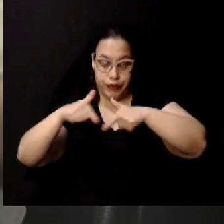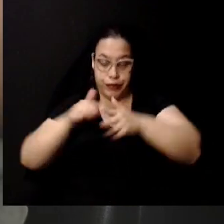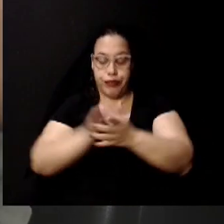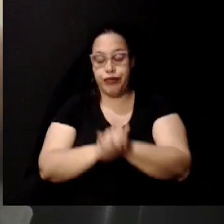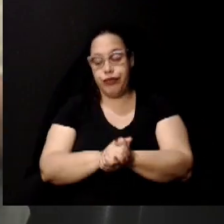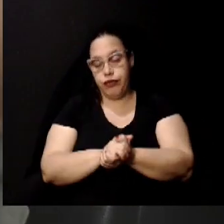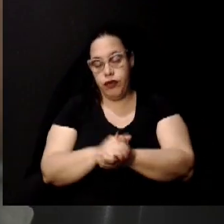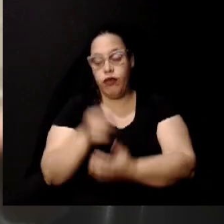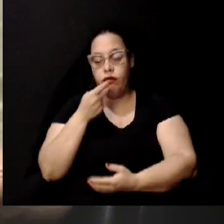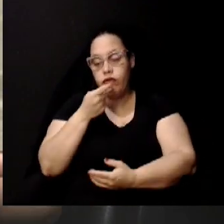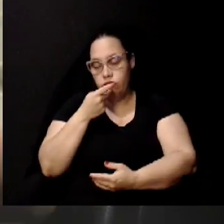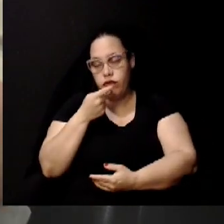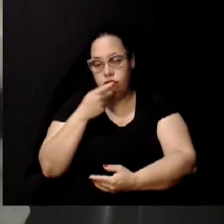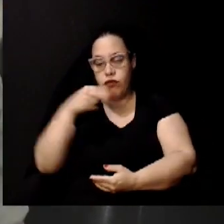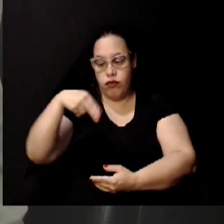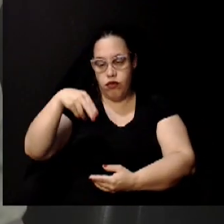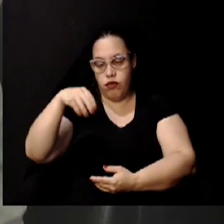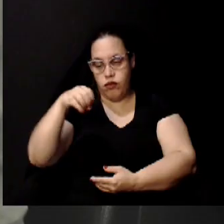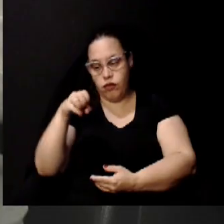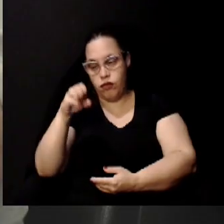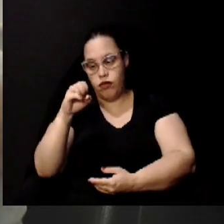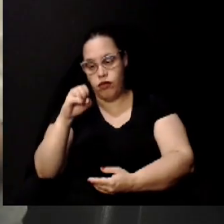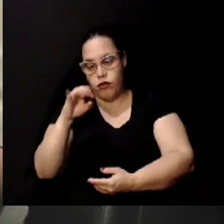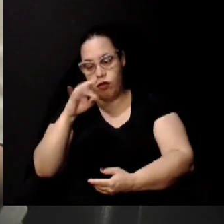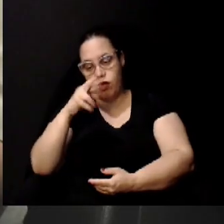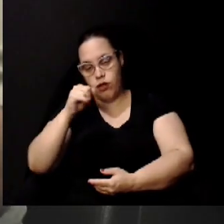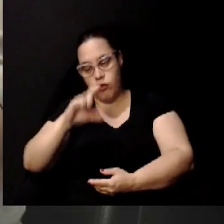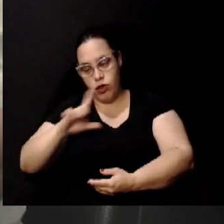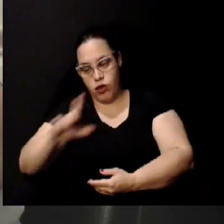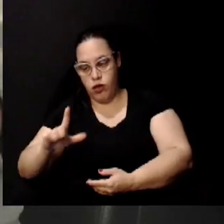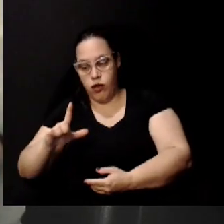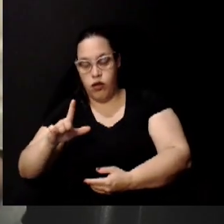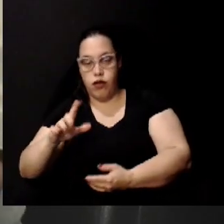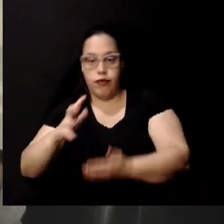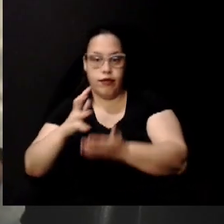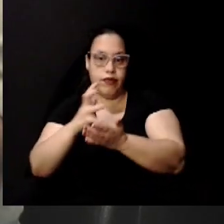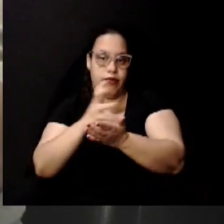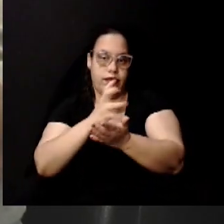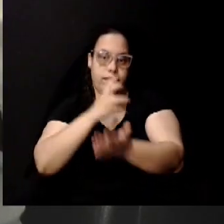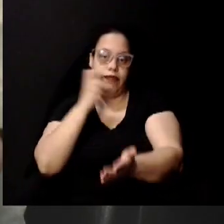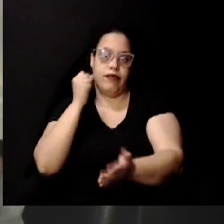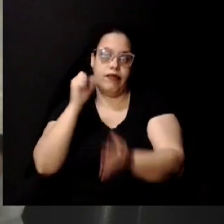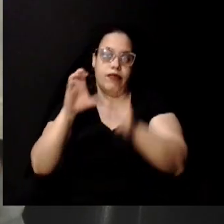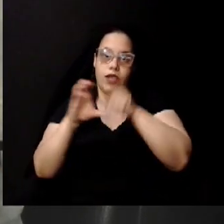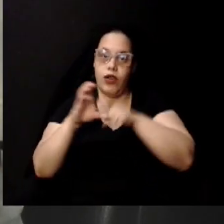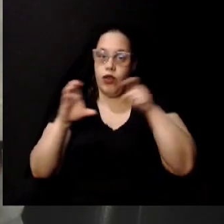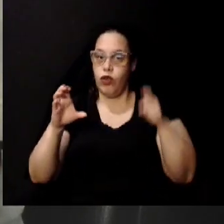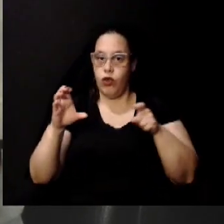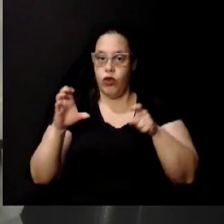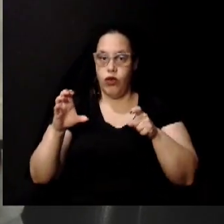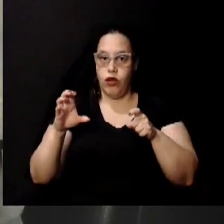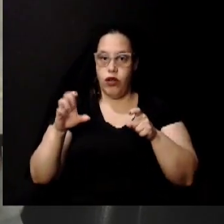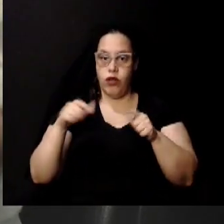no neoliberalismo hard, é você tirar completamente a autonomia sobre o trabalho do trabalhador e